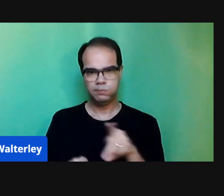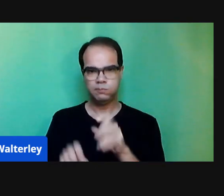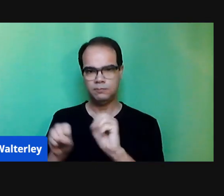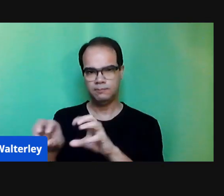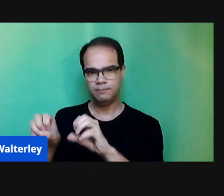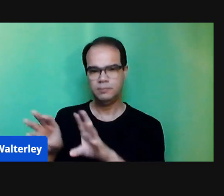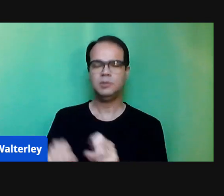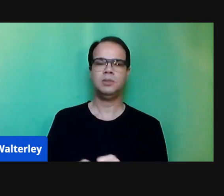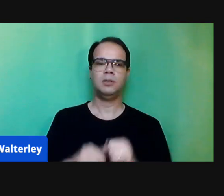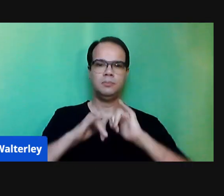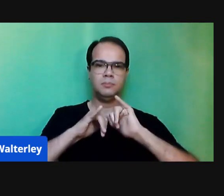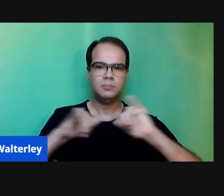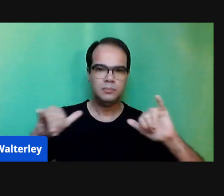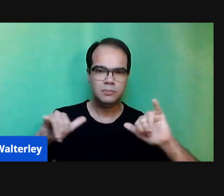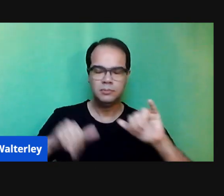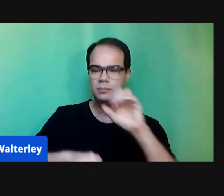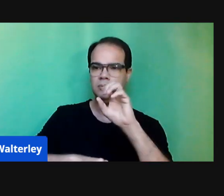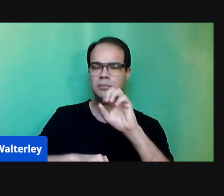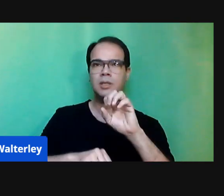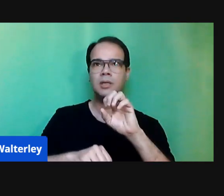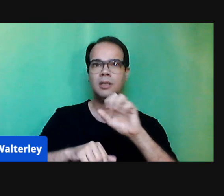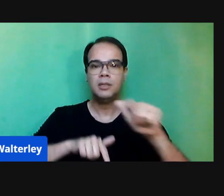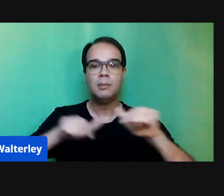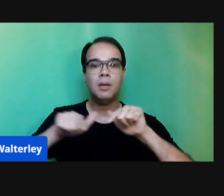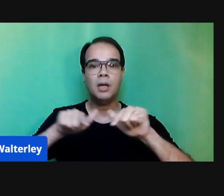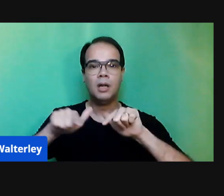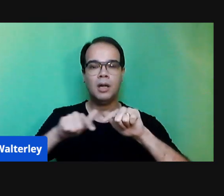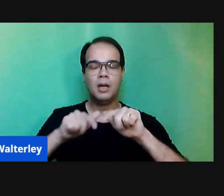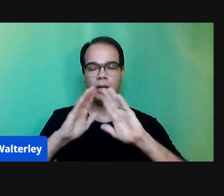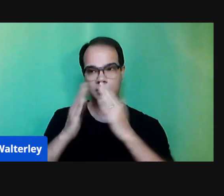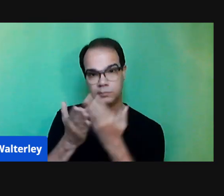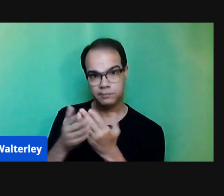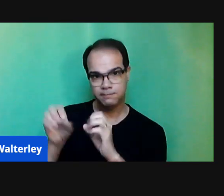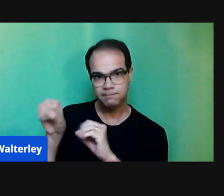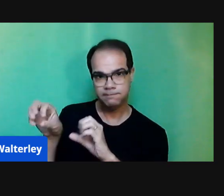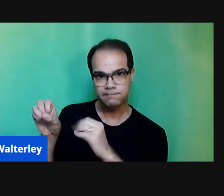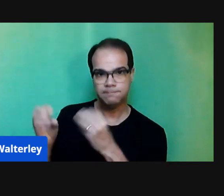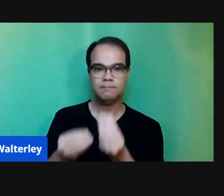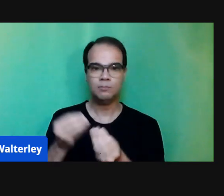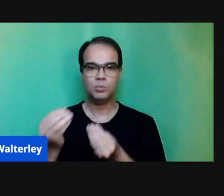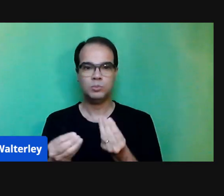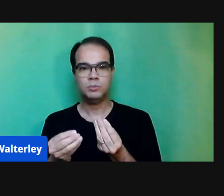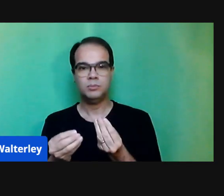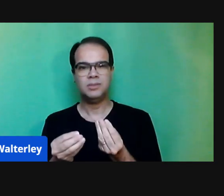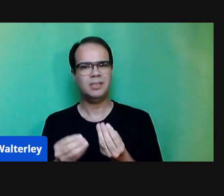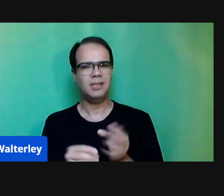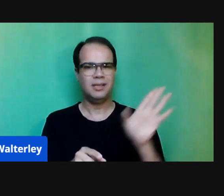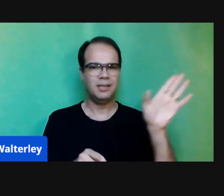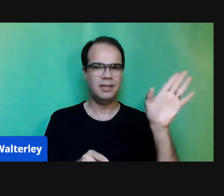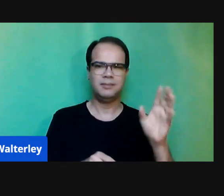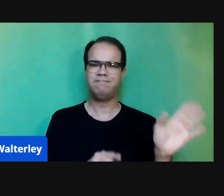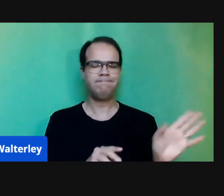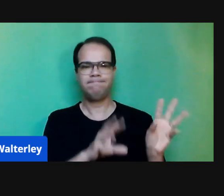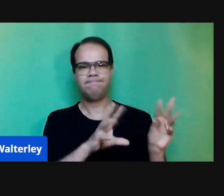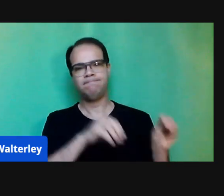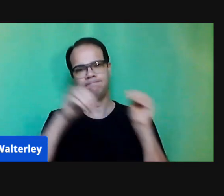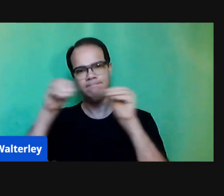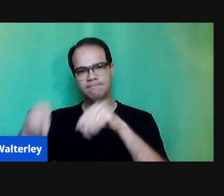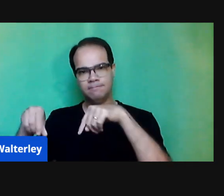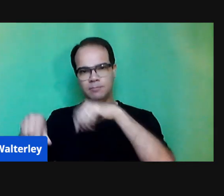e Educação. Só que fiquei pouco tempo lá, problemas familiares, acabei voltando para Mato Grosso do